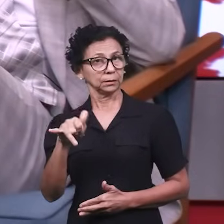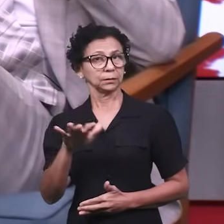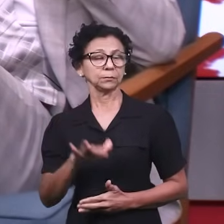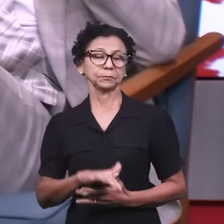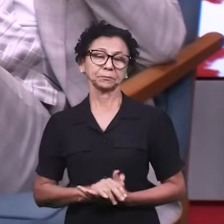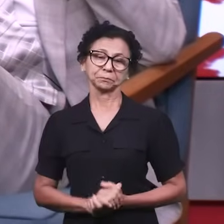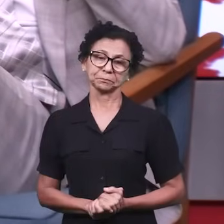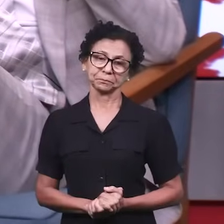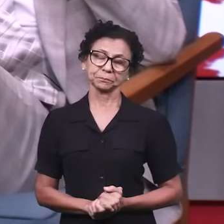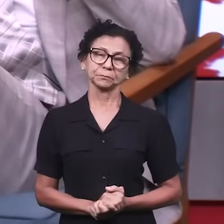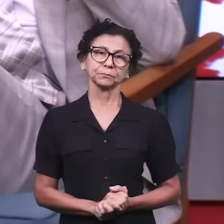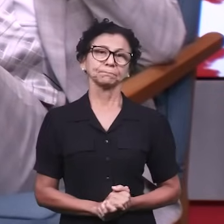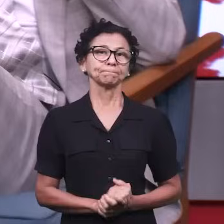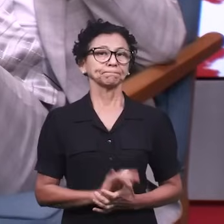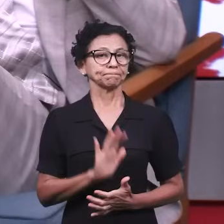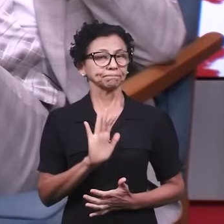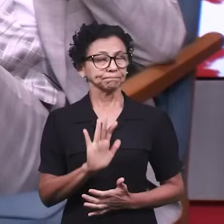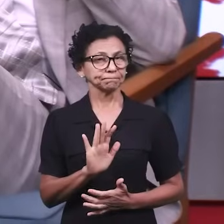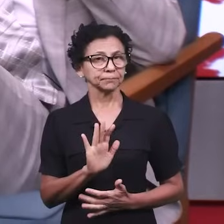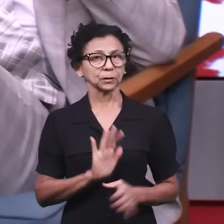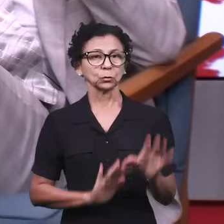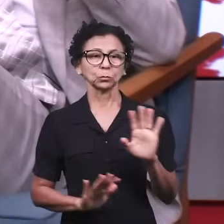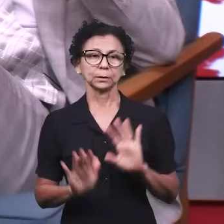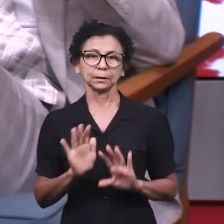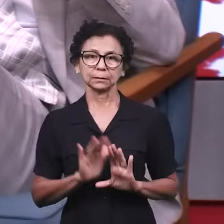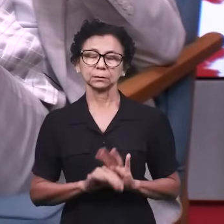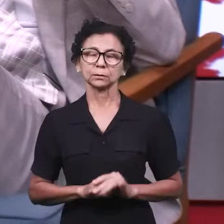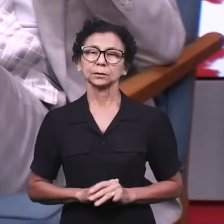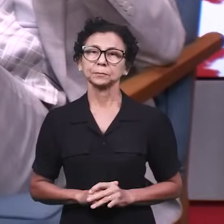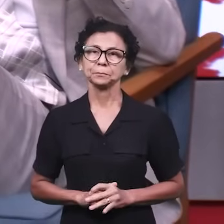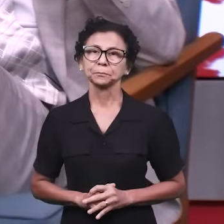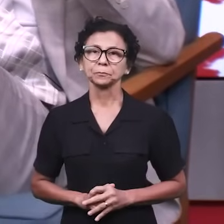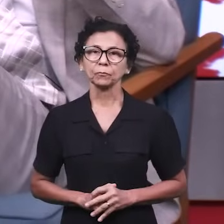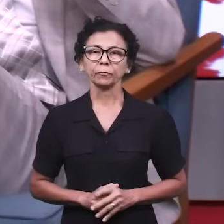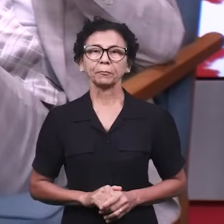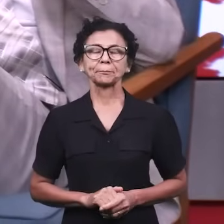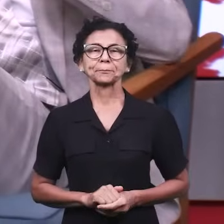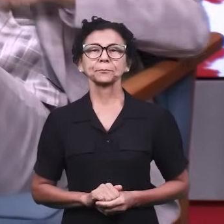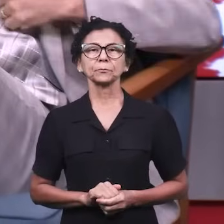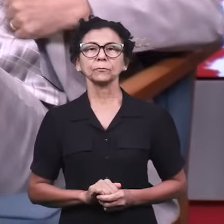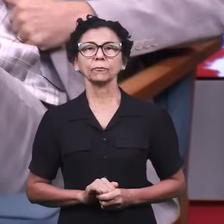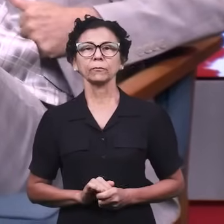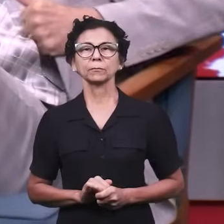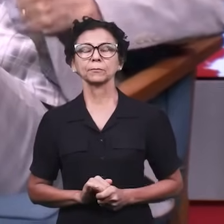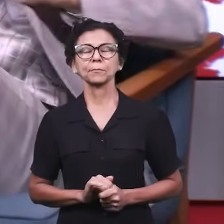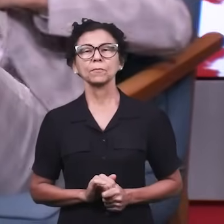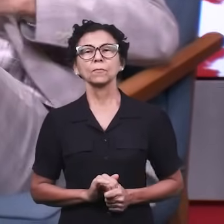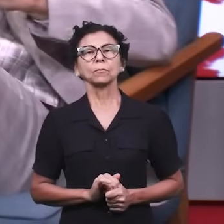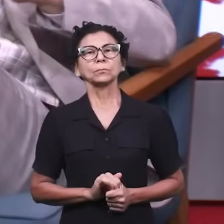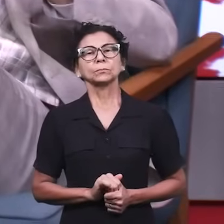Eu já vi gente negar isso, isso é muito triste. Não faça isso, porque isso é uma...